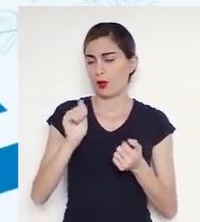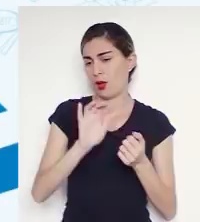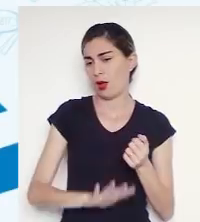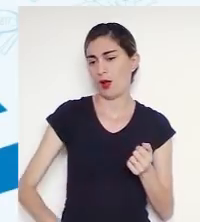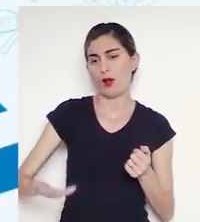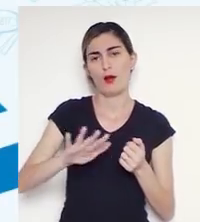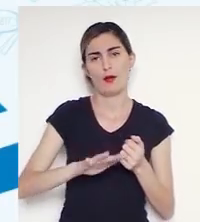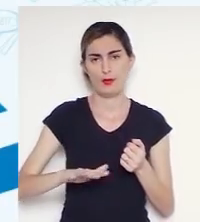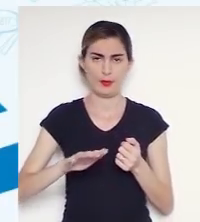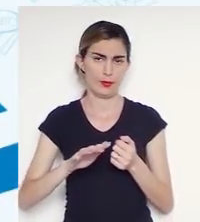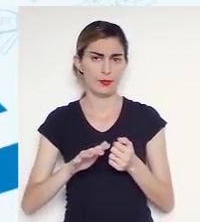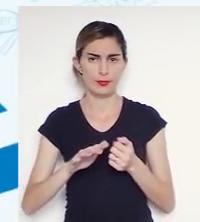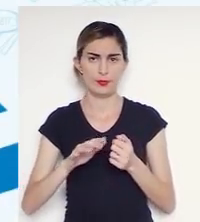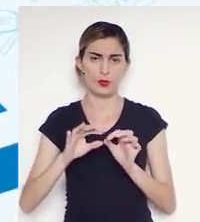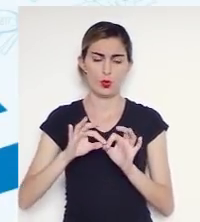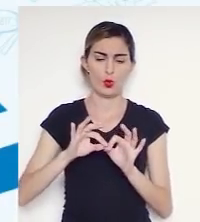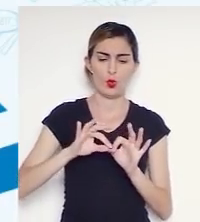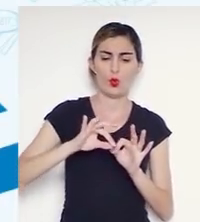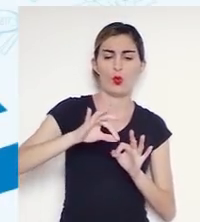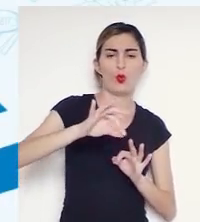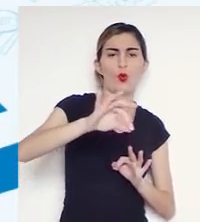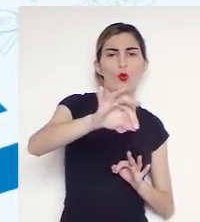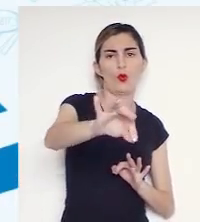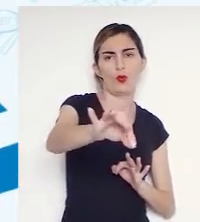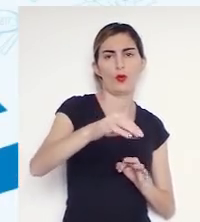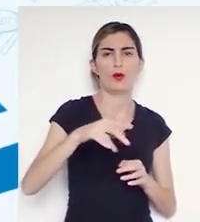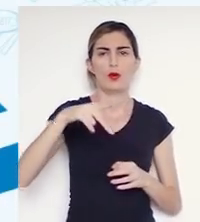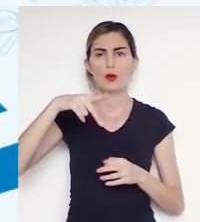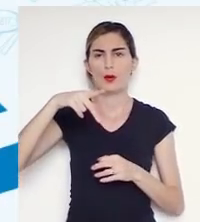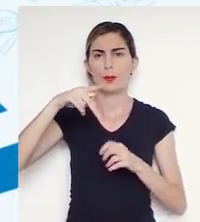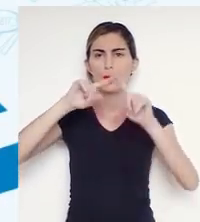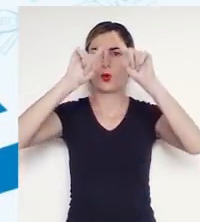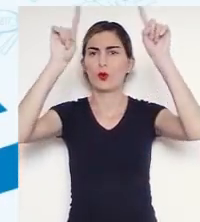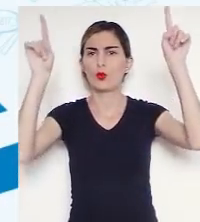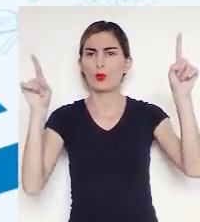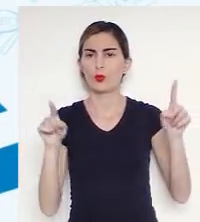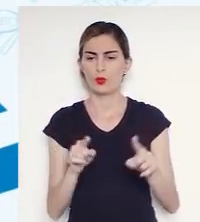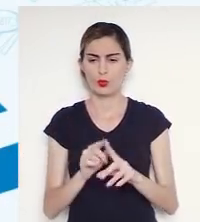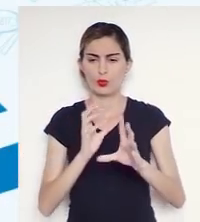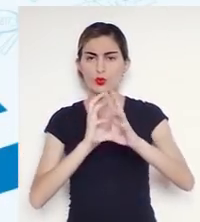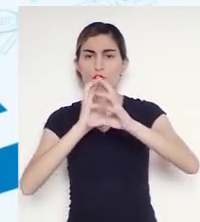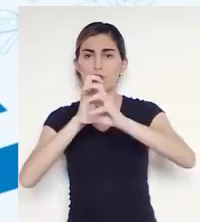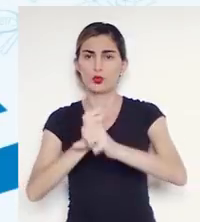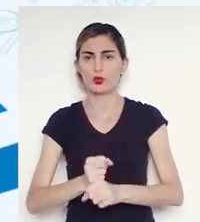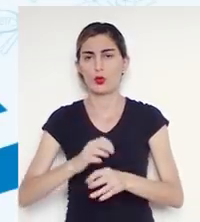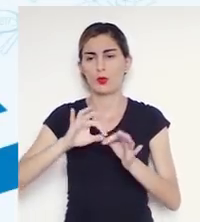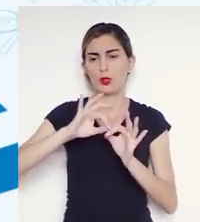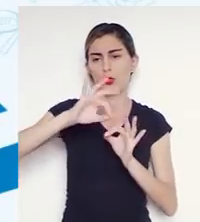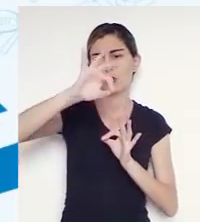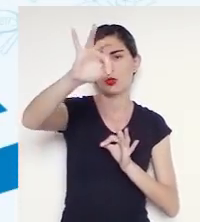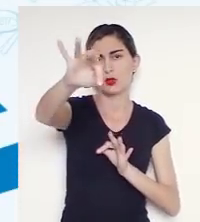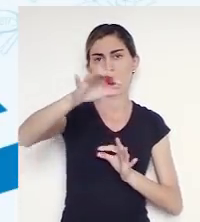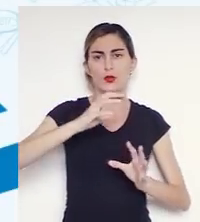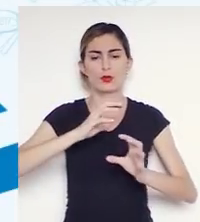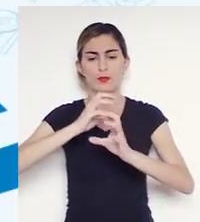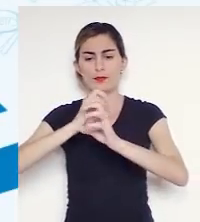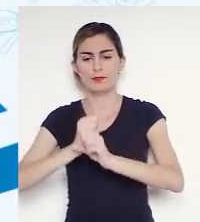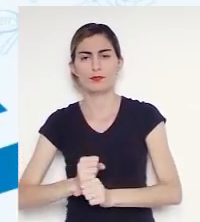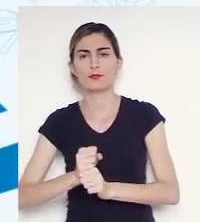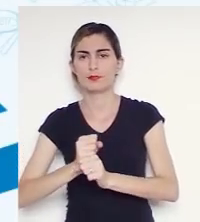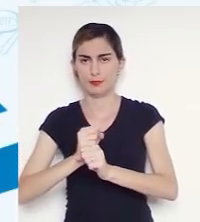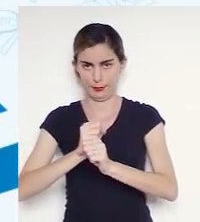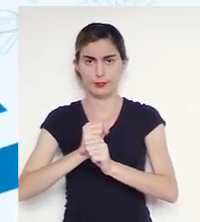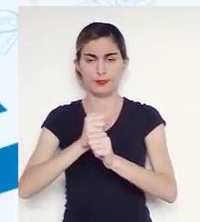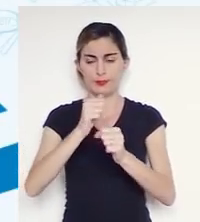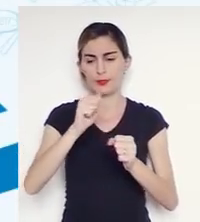com volume, o comprimento tem tudo a ver com perímetro, com distância, também chamado de metro linear.